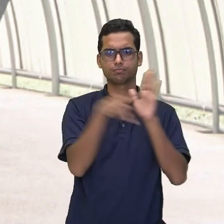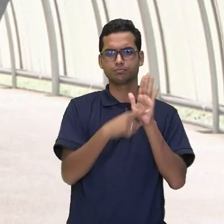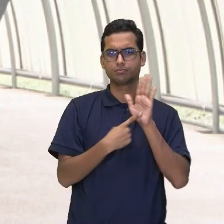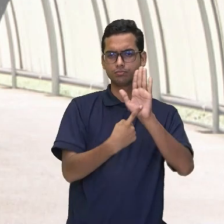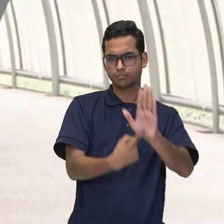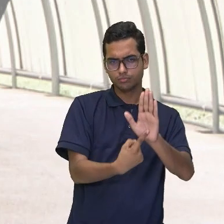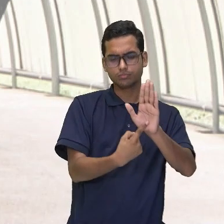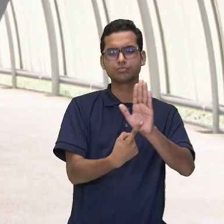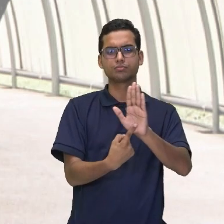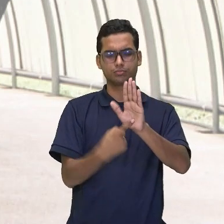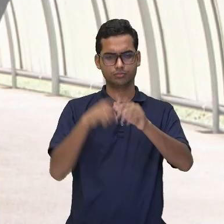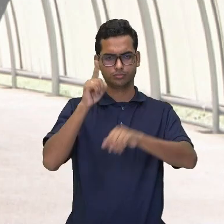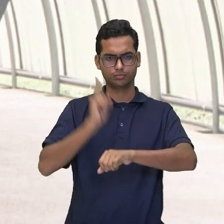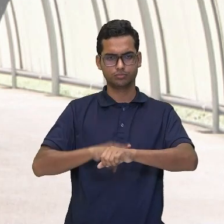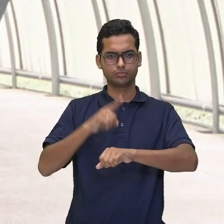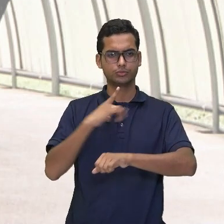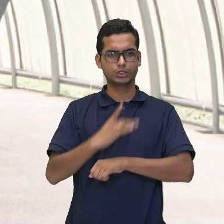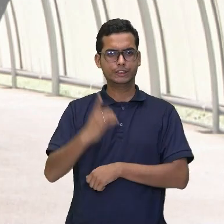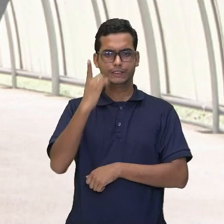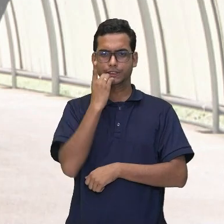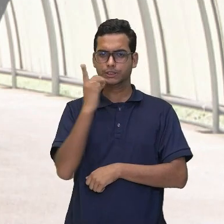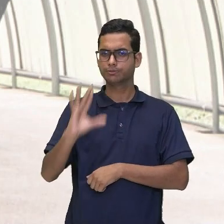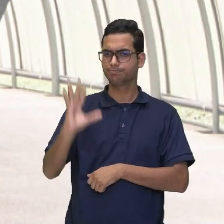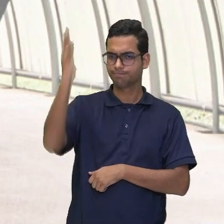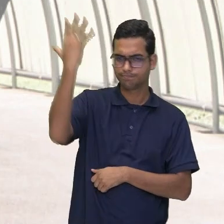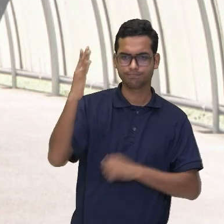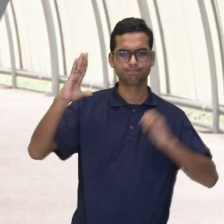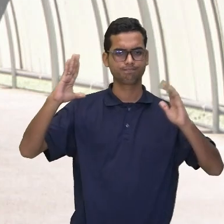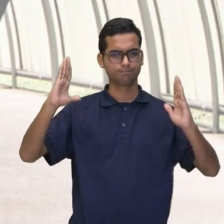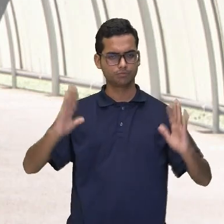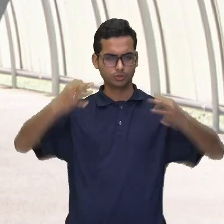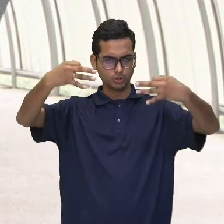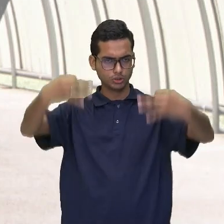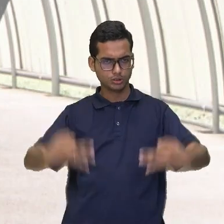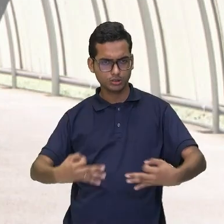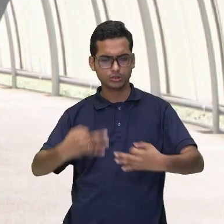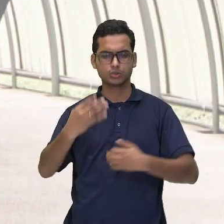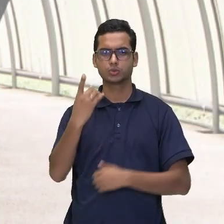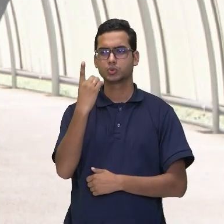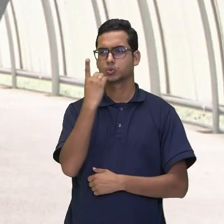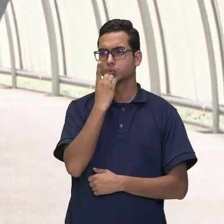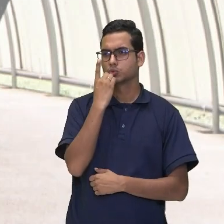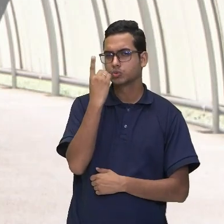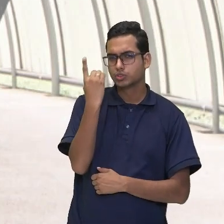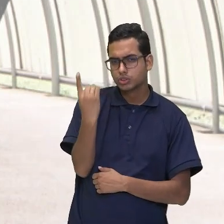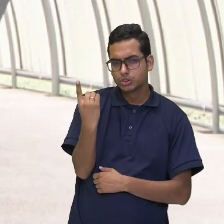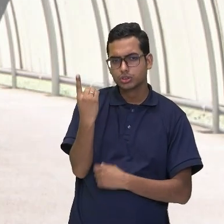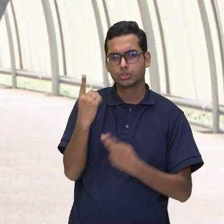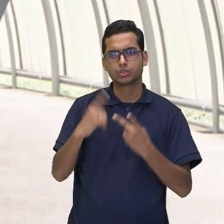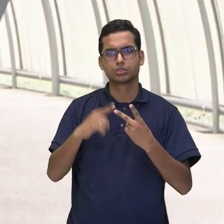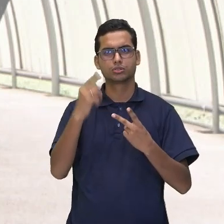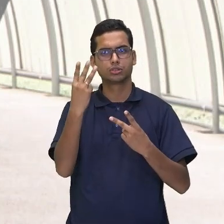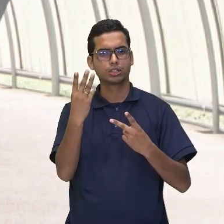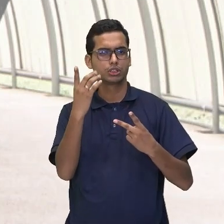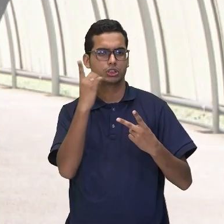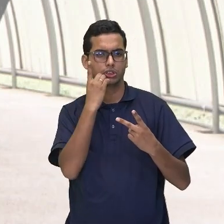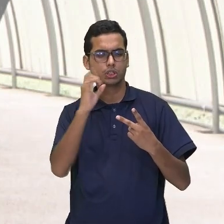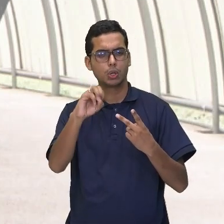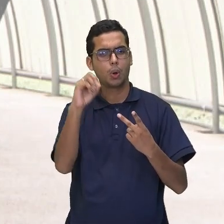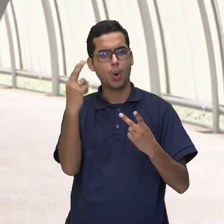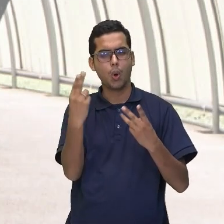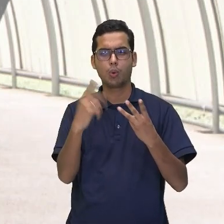Essa exposição ela tem data para acontecer, 1 dia, 3 dias, 1 mês, ou pode ser desmontada